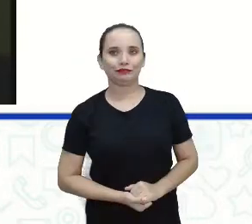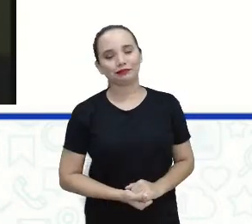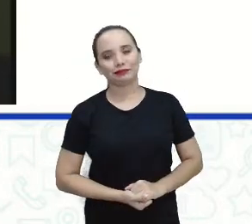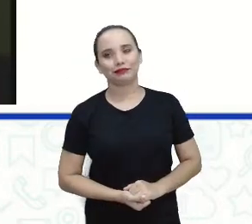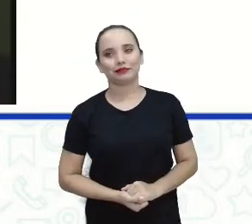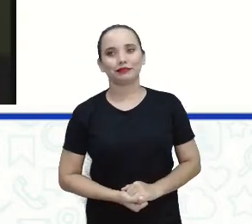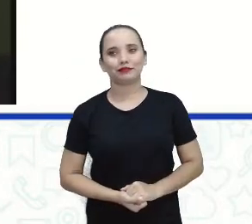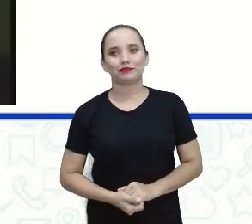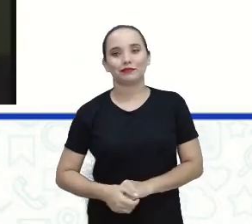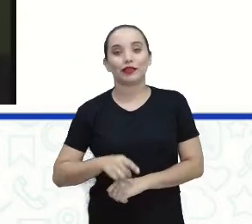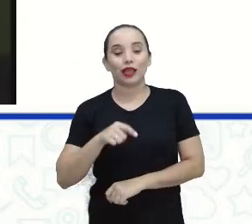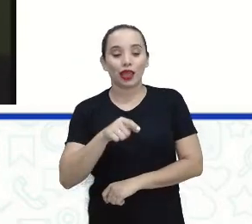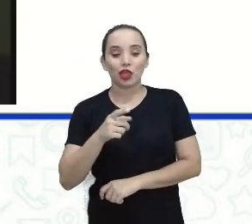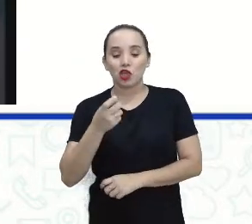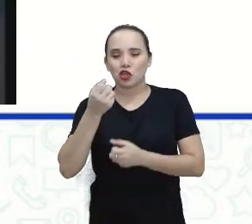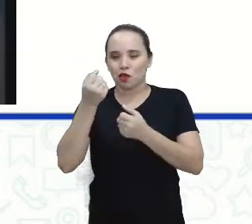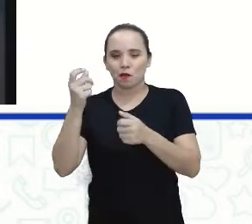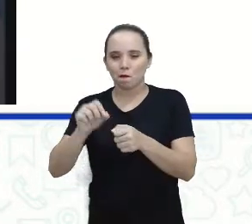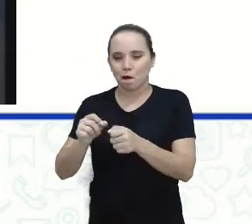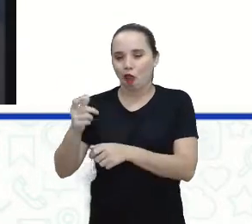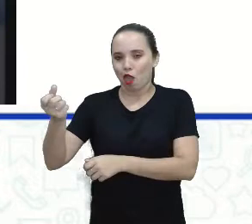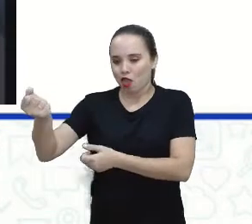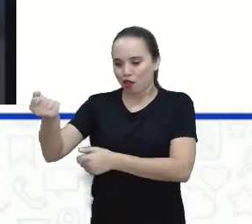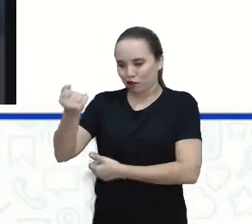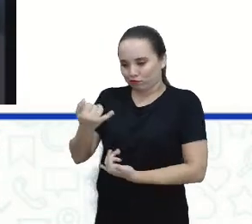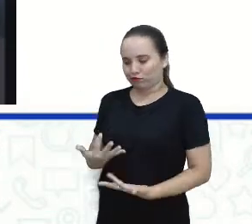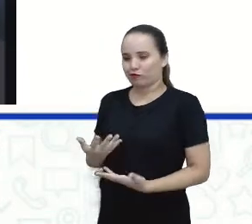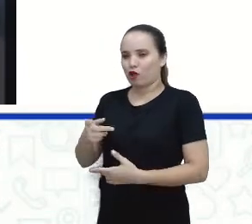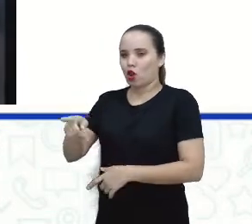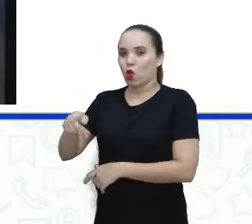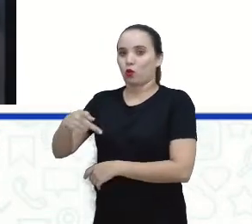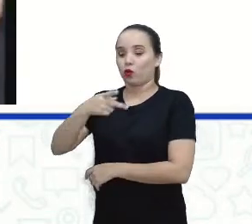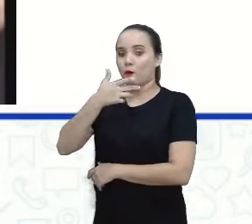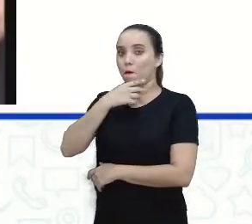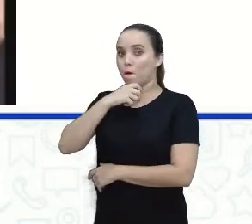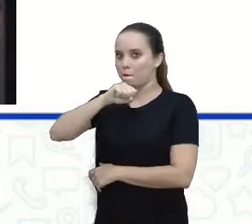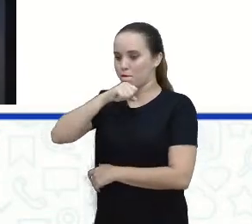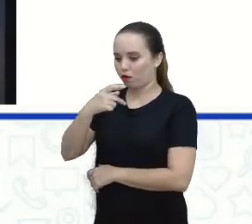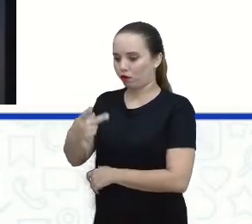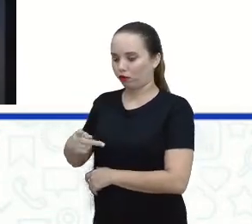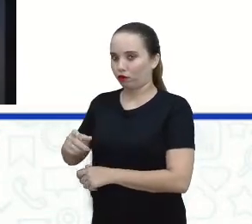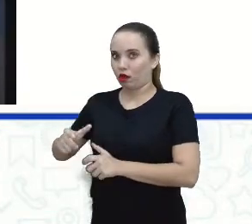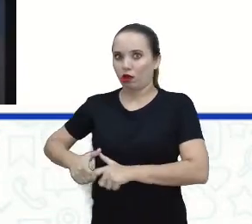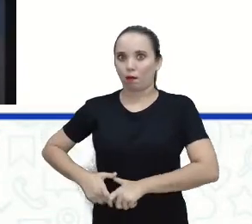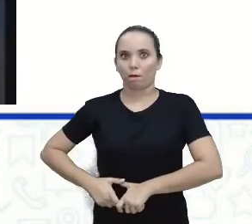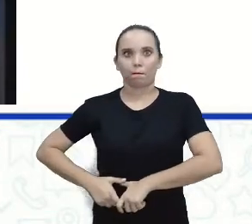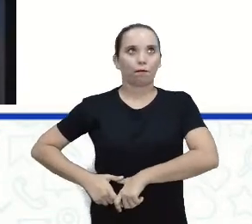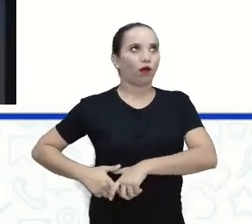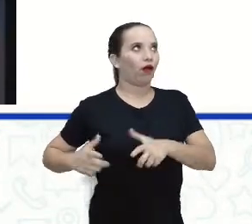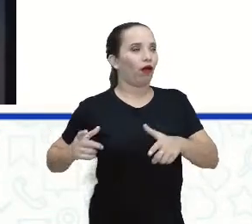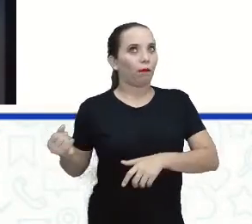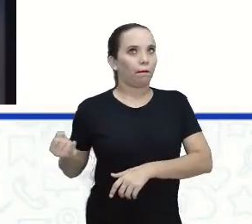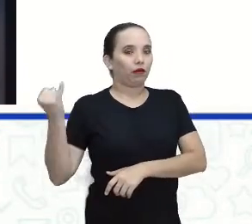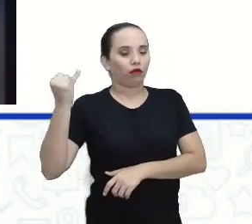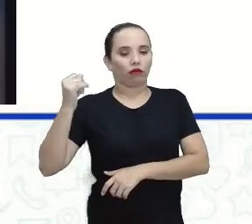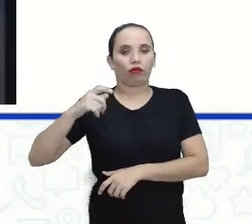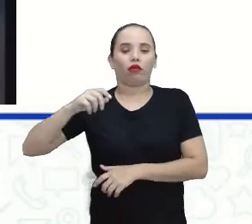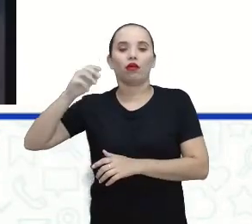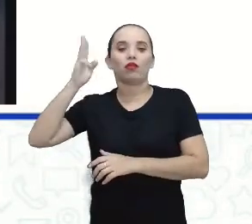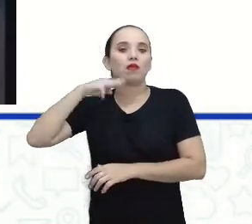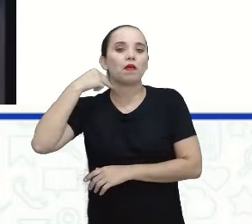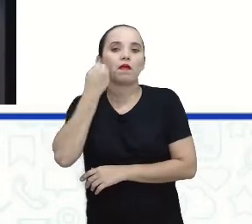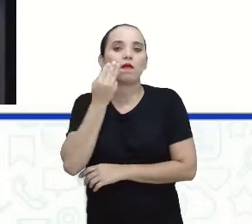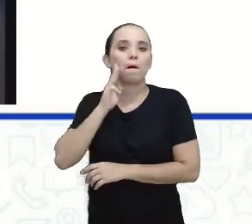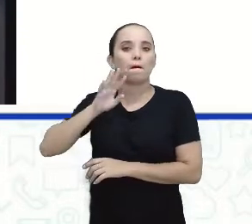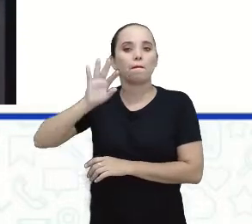Ele me disse que o pai dele era o maior produtor de mel de abelha do estado, porque conseguiu fazer